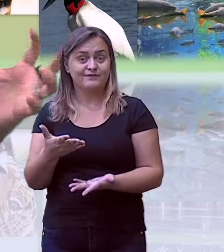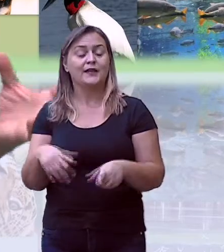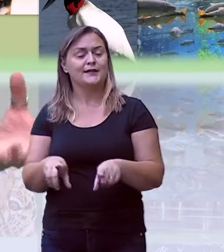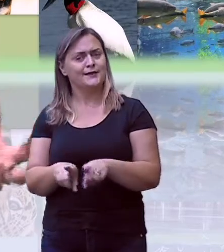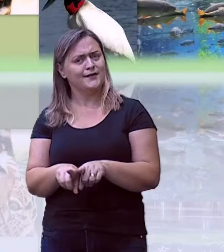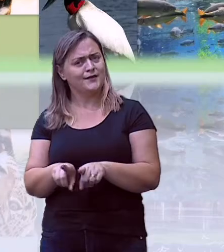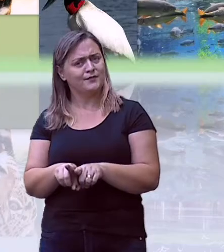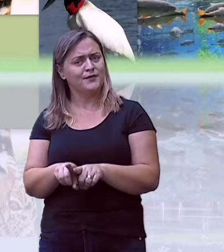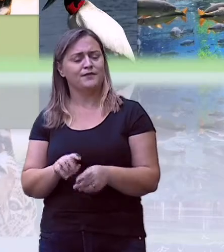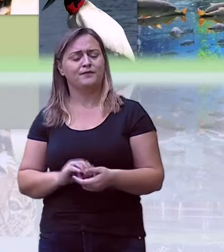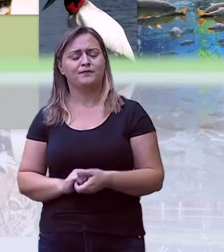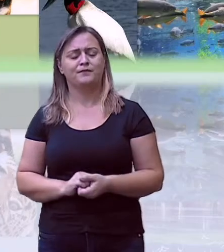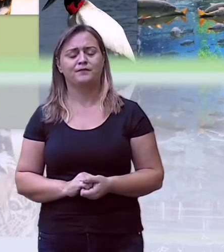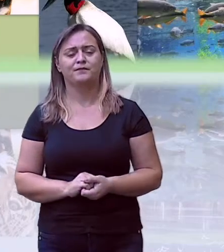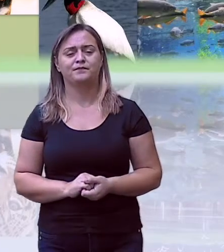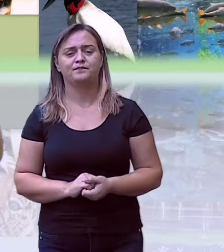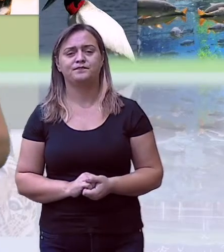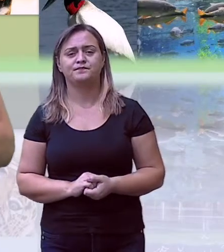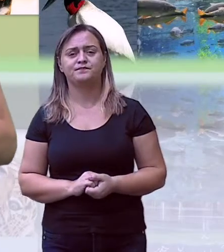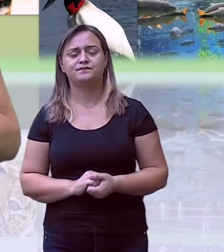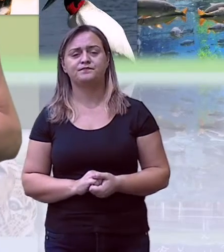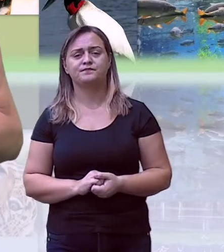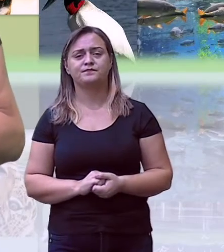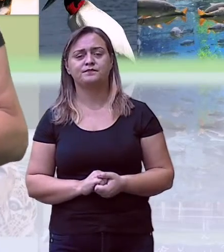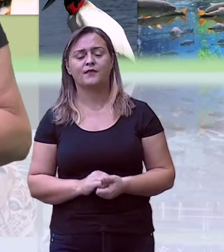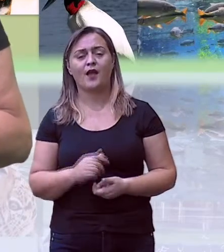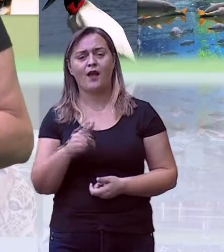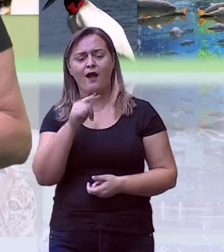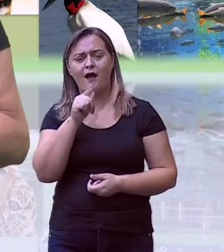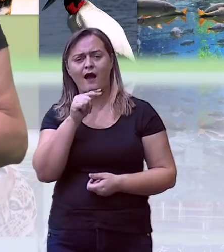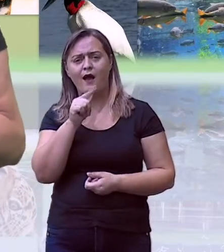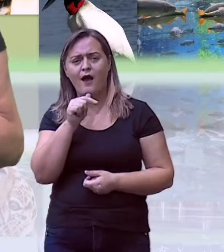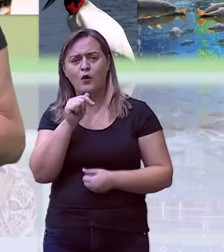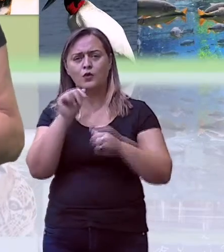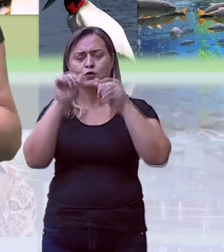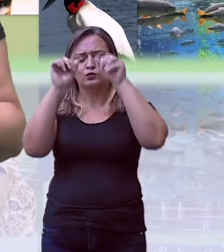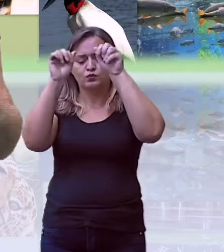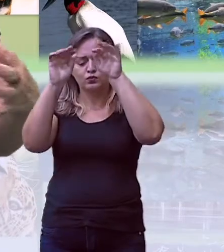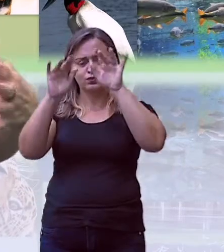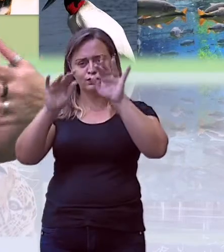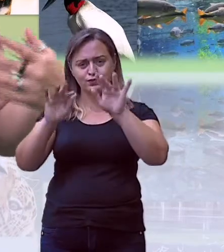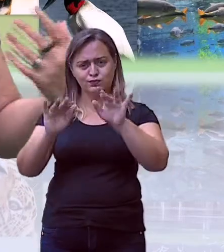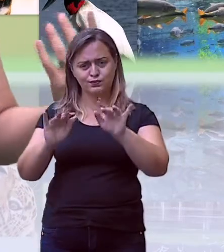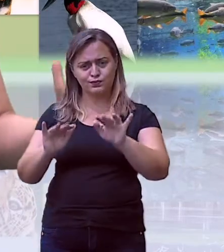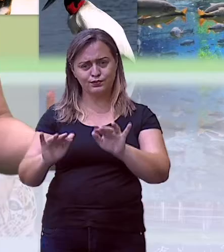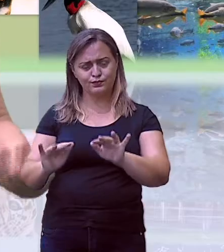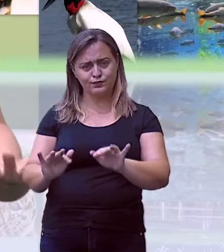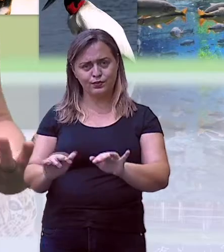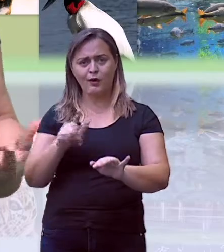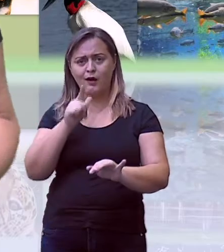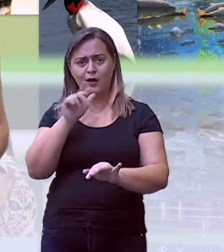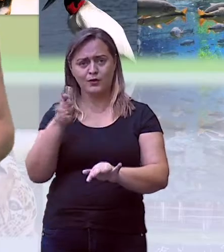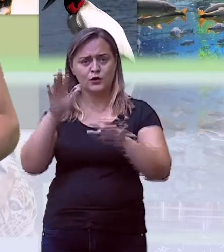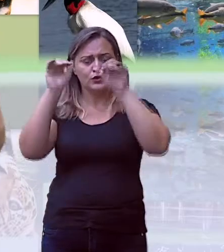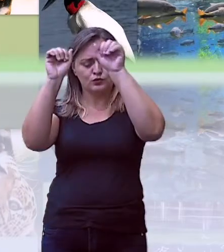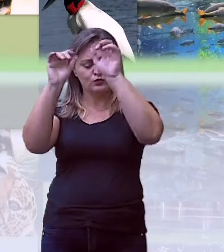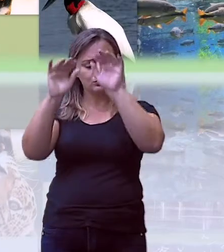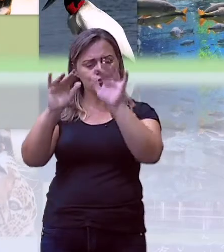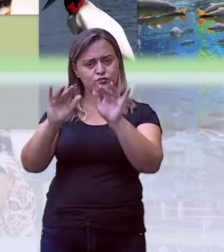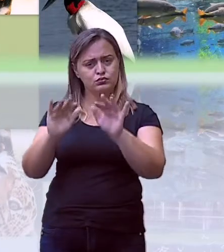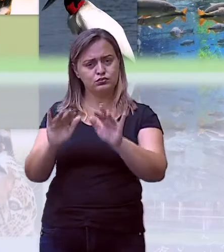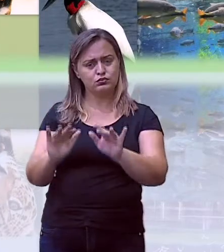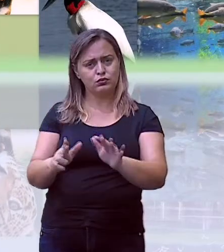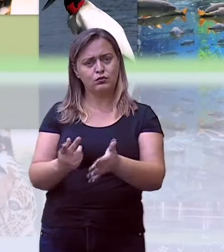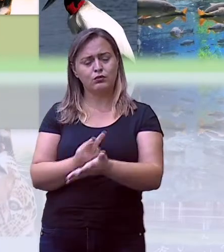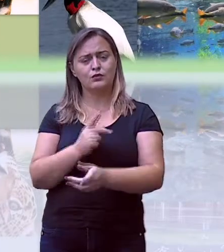como então que acontece? Quando as águas baixam, quando diminui o volume de água,